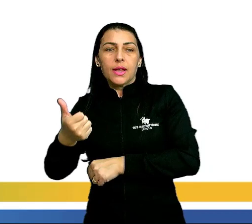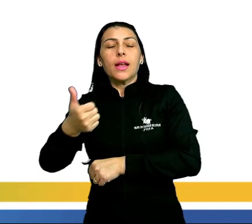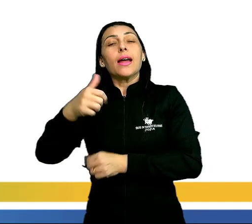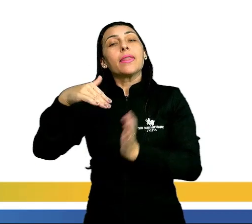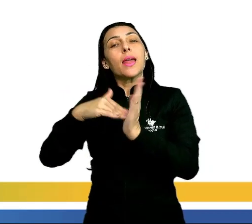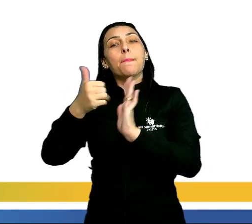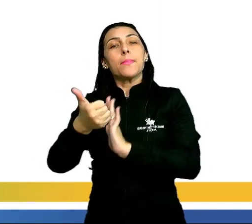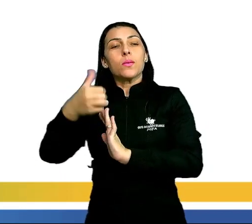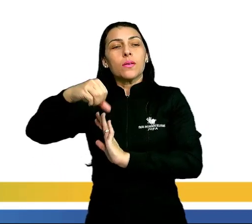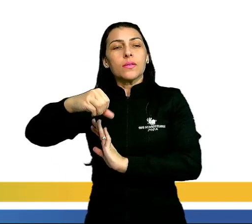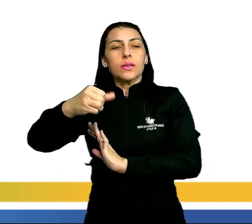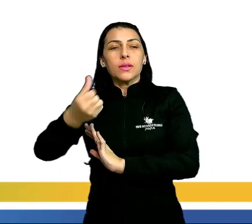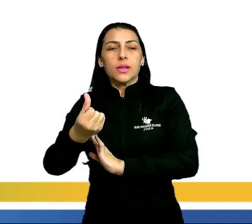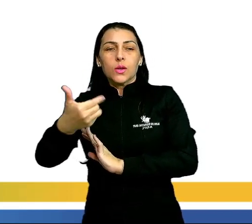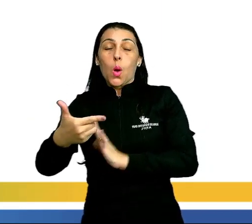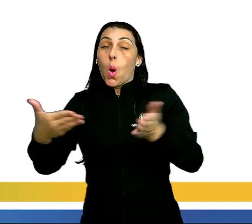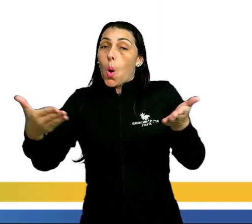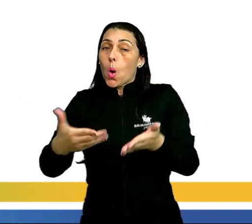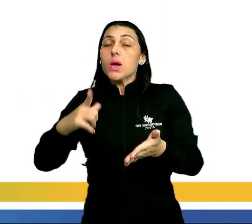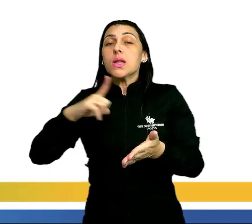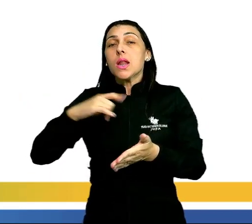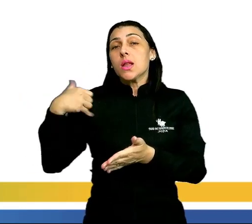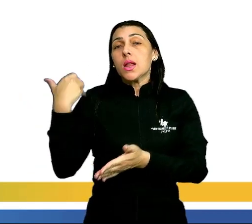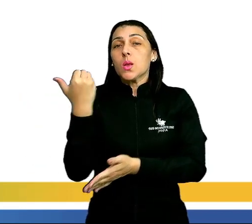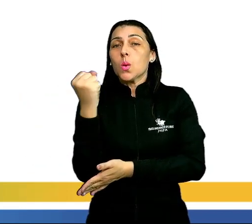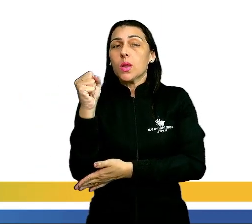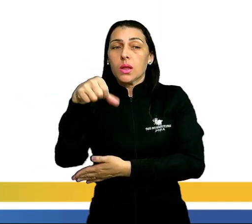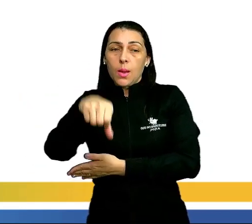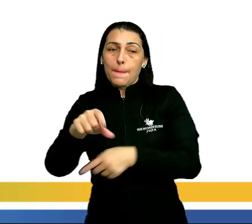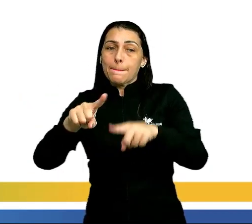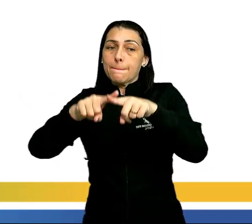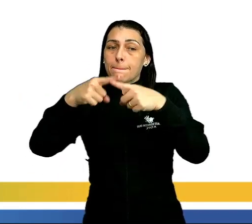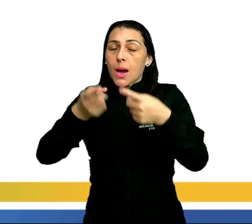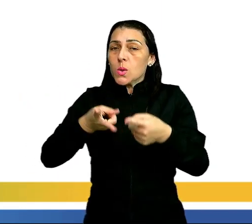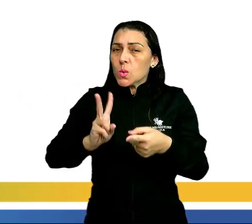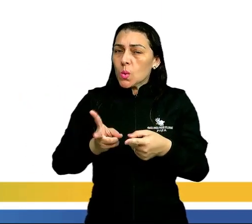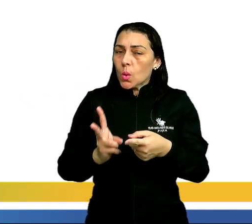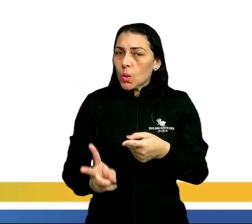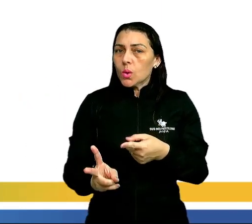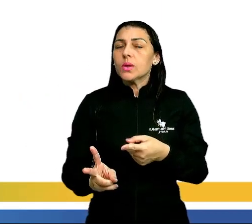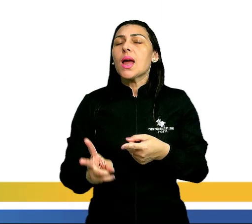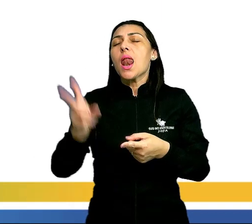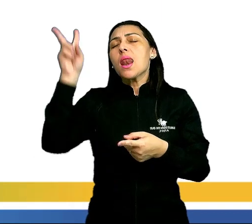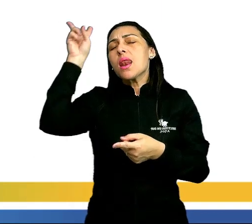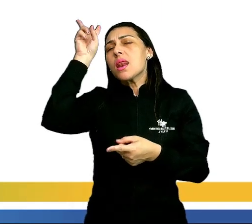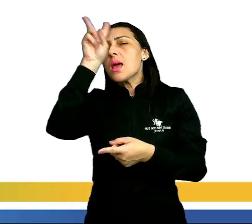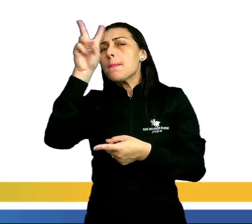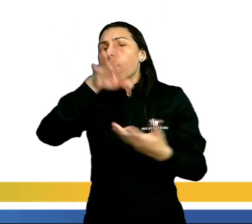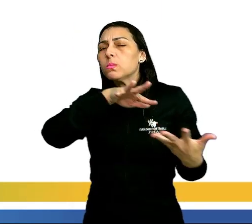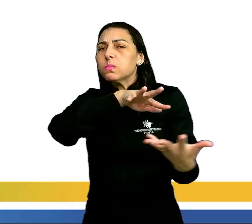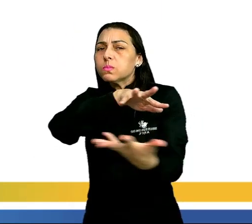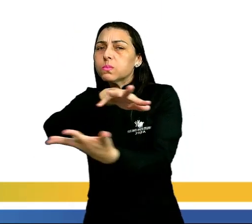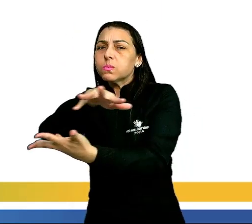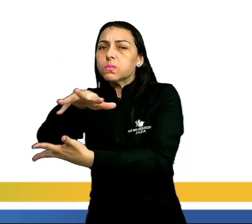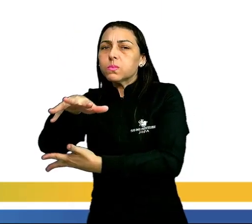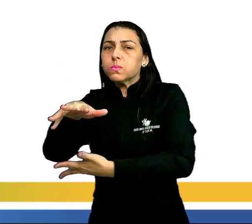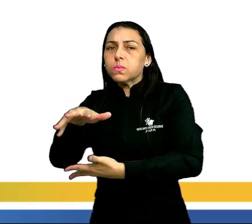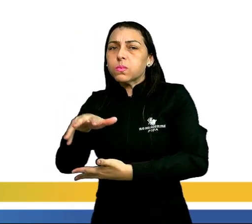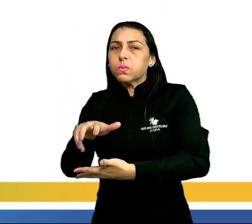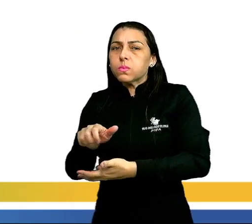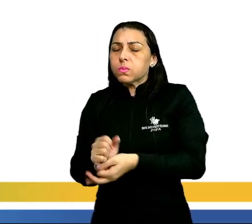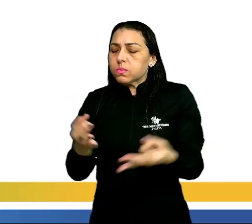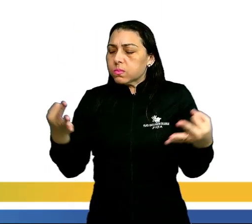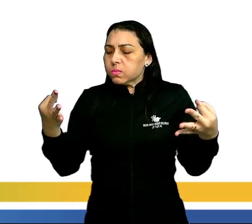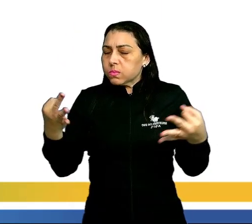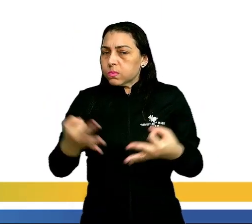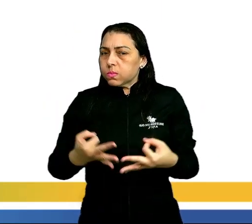1926-1962, hoje teria 89 anos, mas continua a ser lembrada mundialmente como símbolo